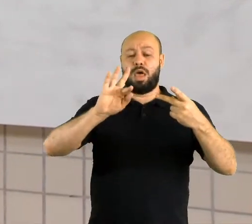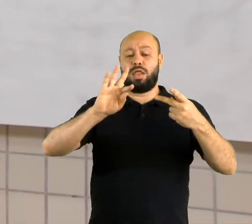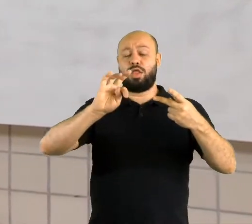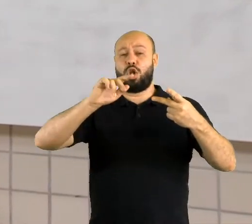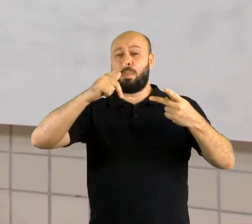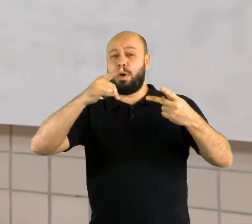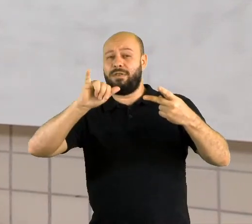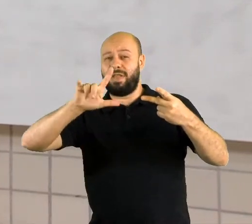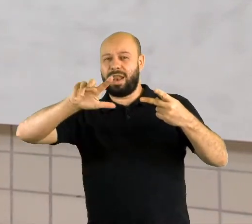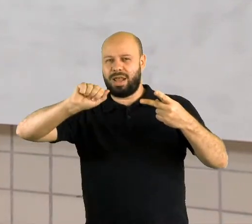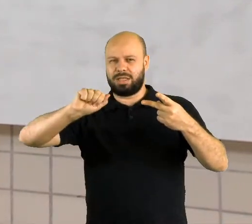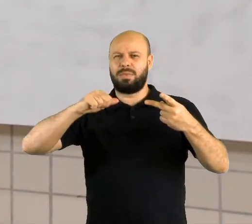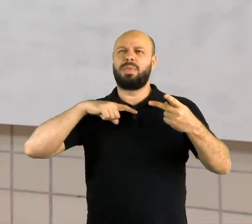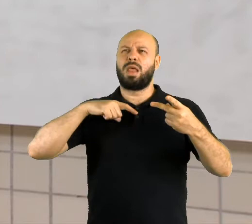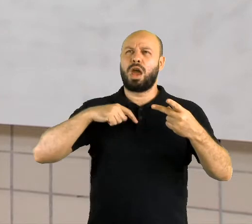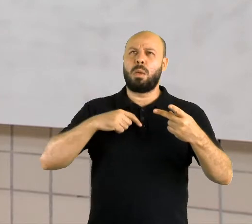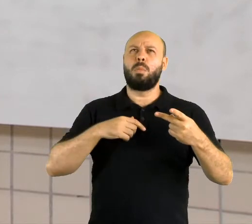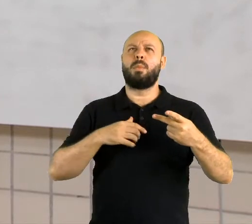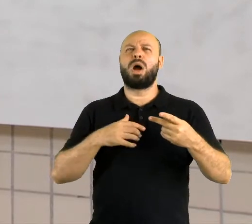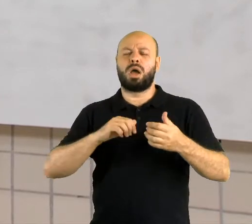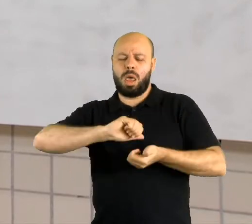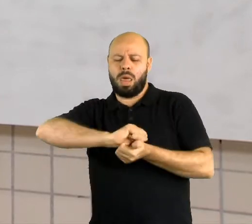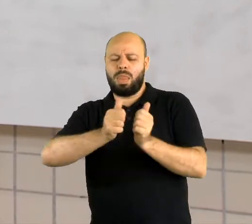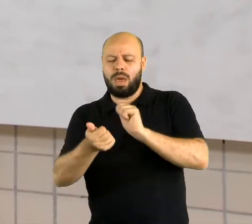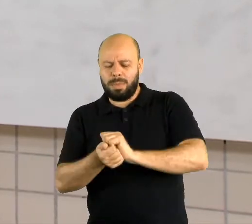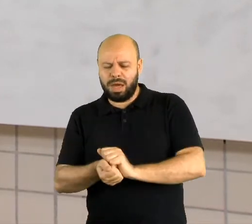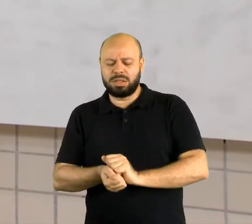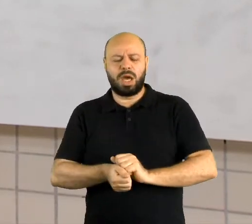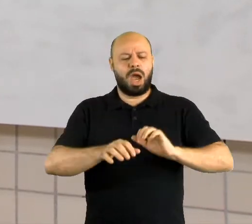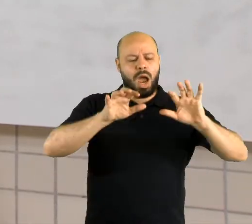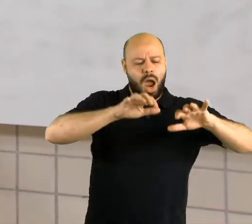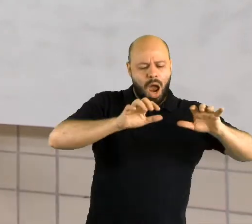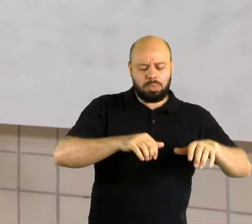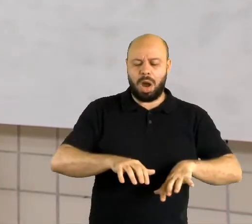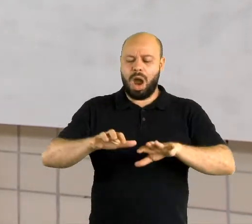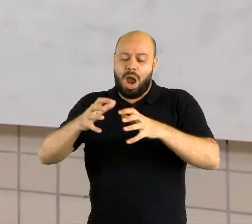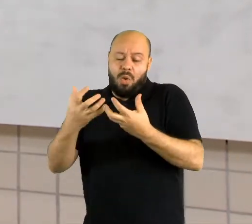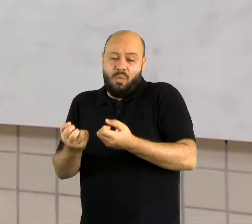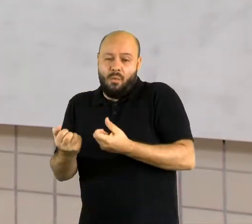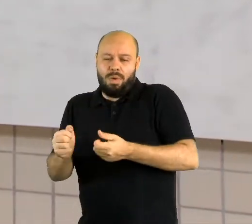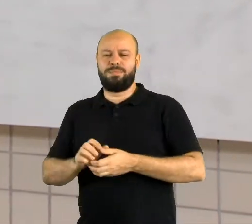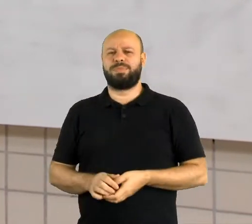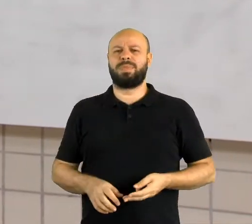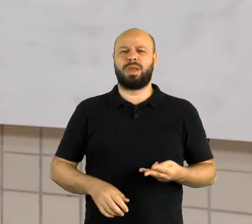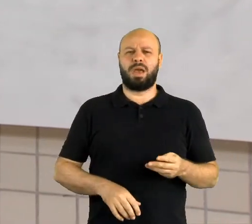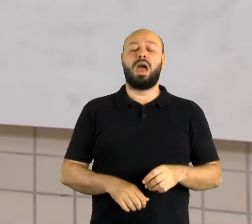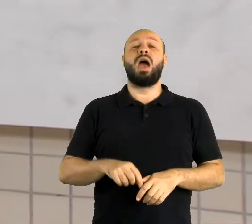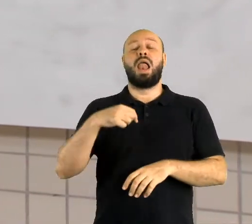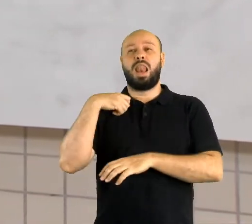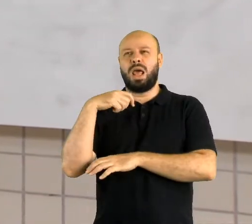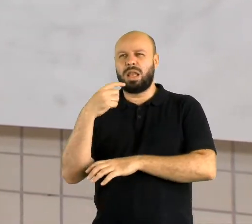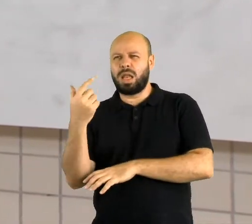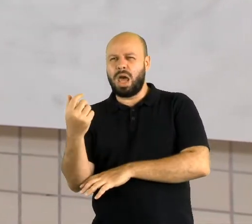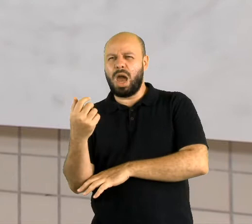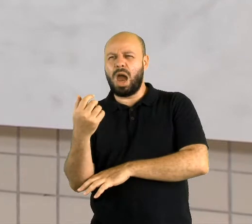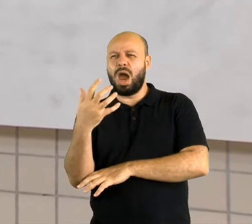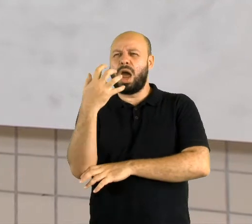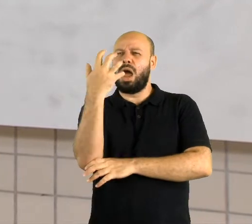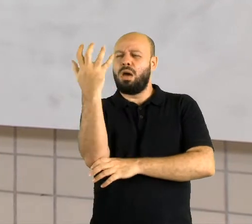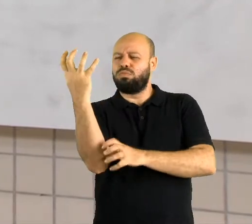adaptadas a um período de muita água, um período de pouca água. E xerófilas, por exemplo, as da Caatinga, no Nordeste, são